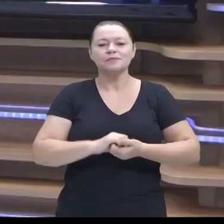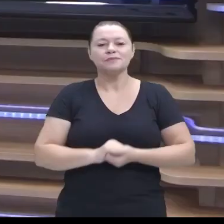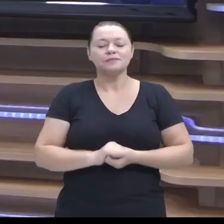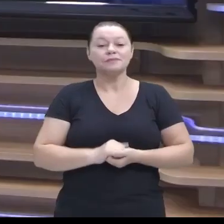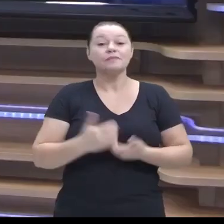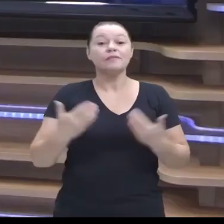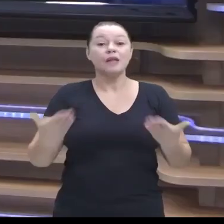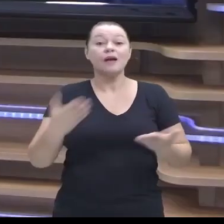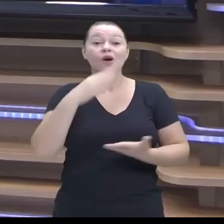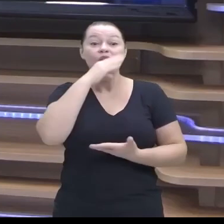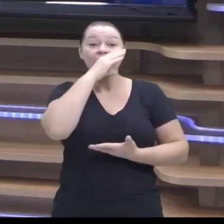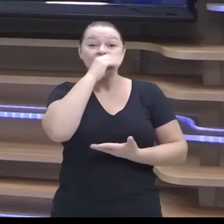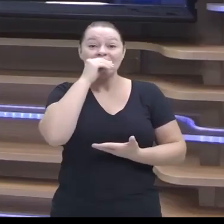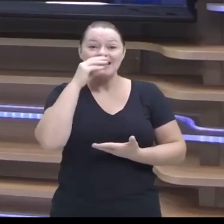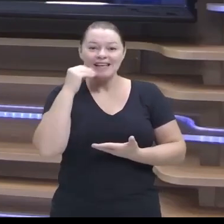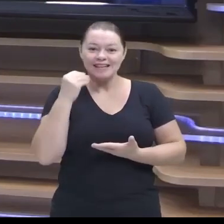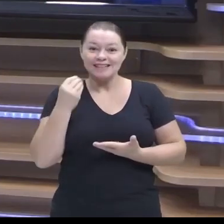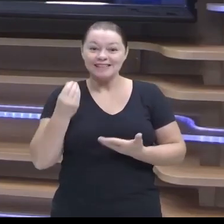Crianças,